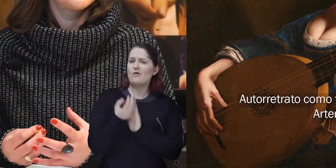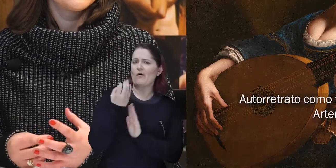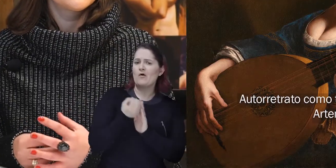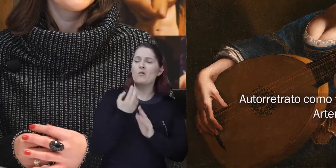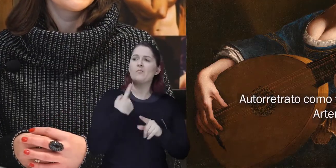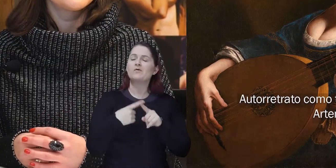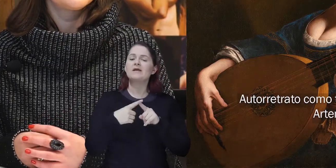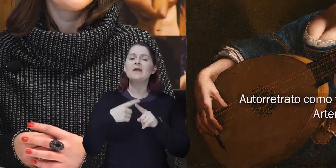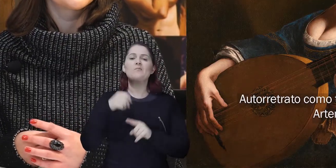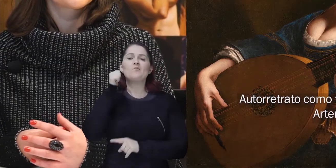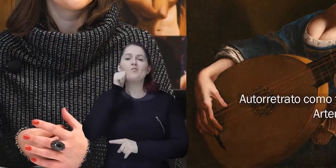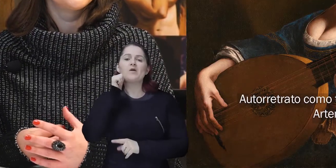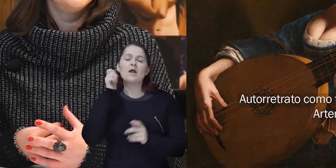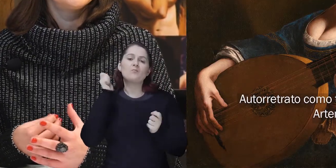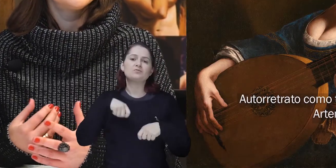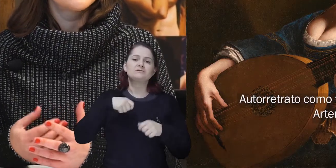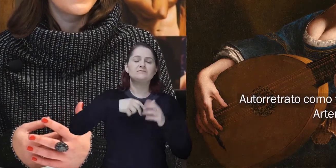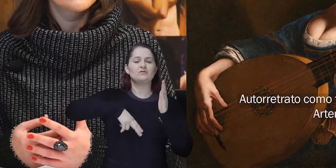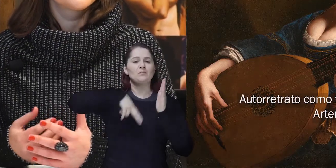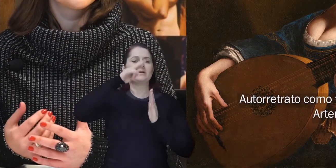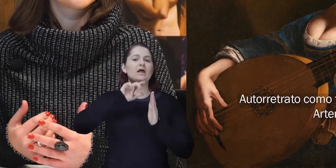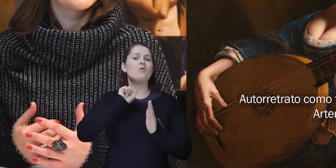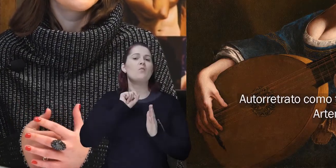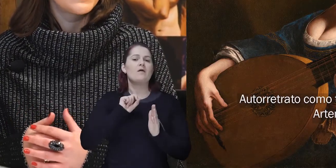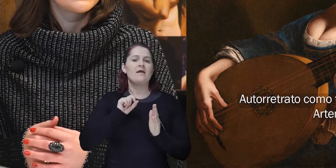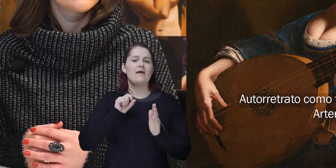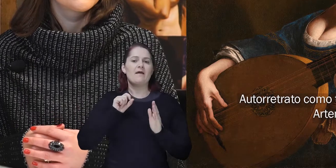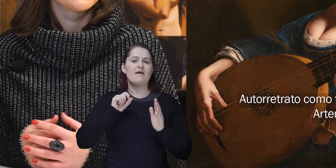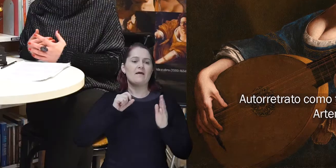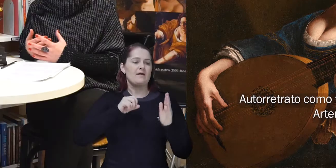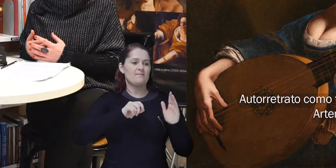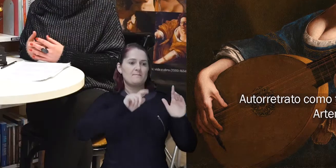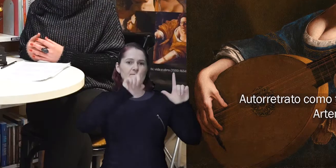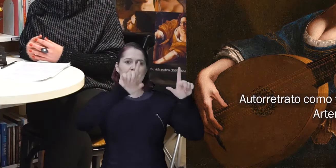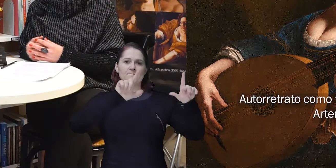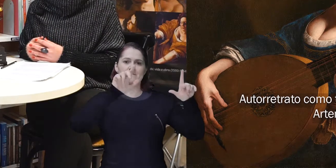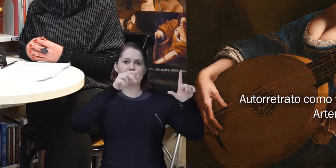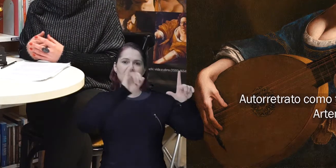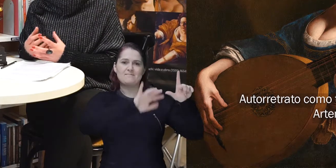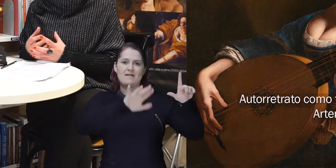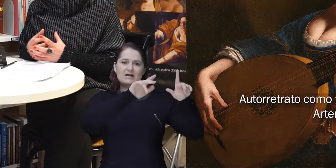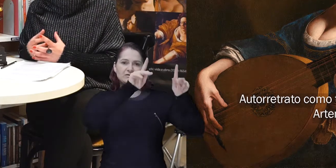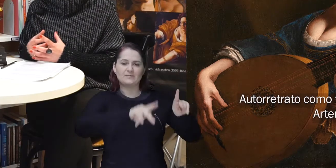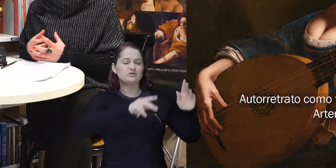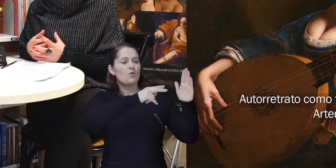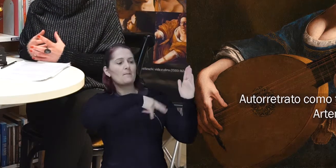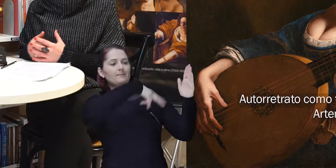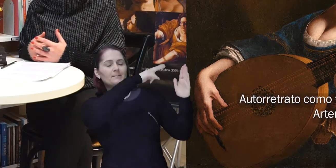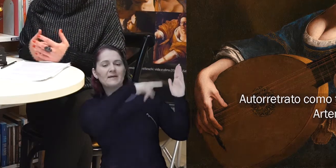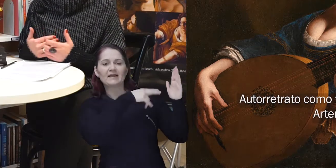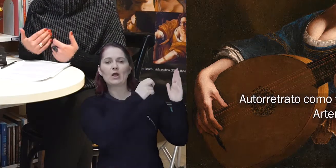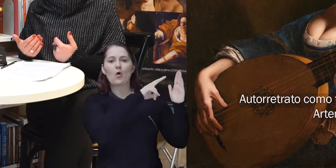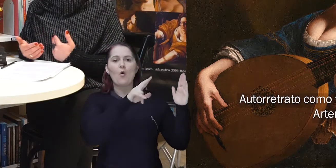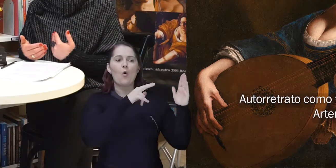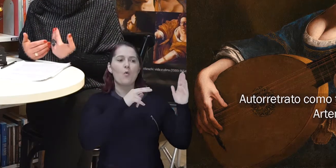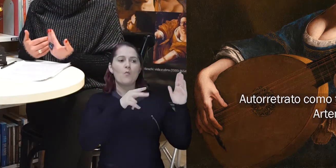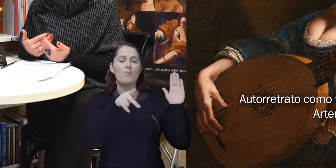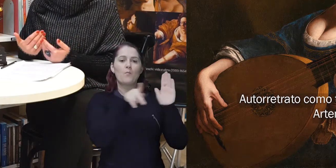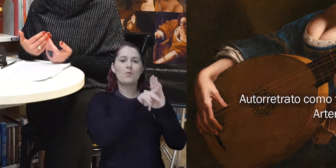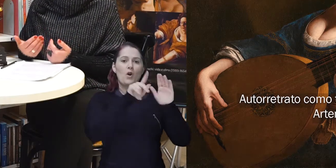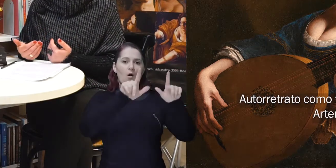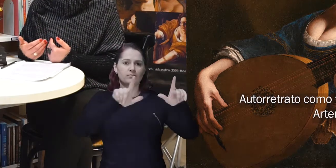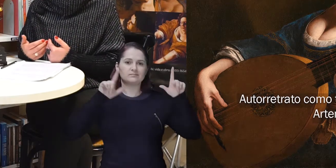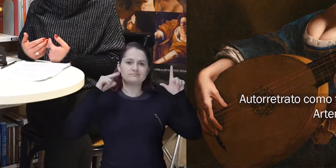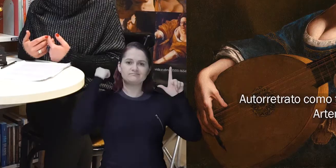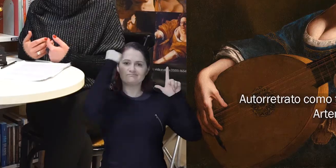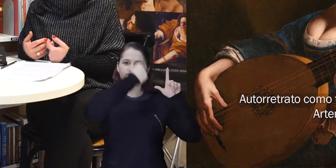mulheres artistas pintassem temas como retratos, autorretratos, natureza morta, e a Artemisia conseguiu, confrontando e